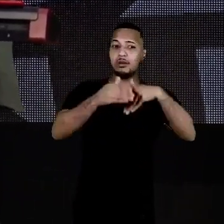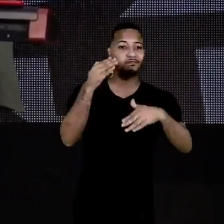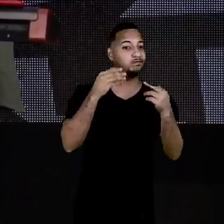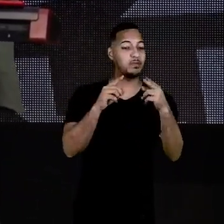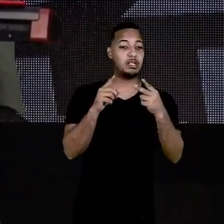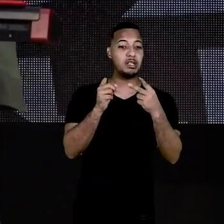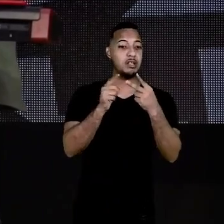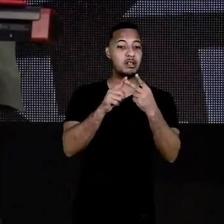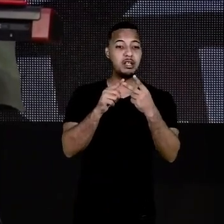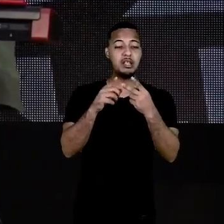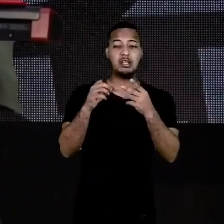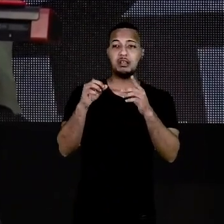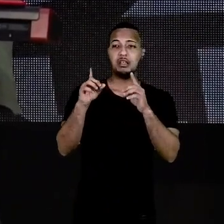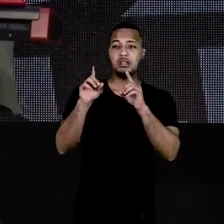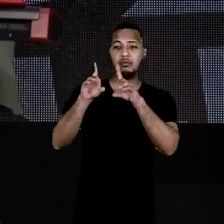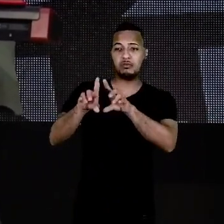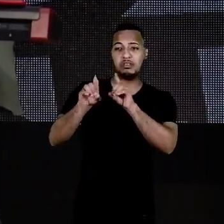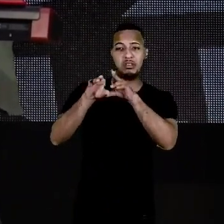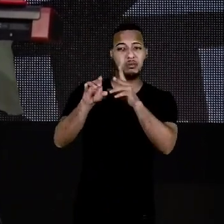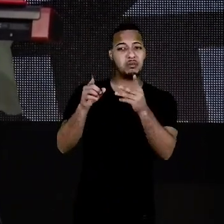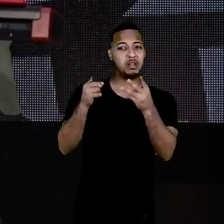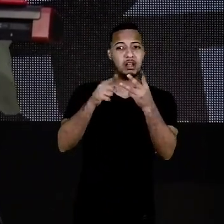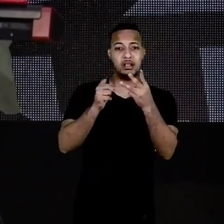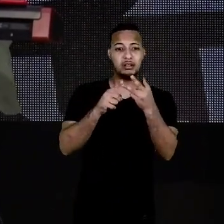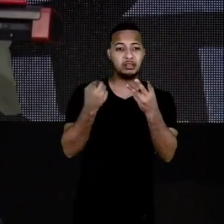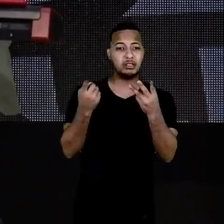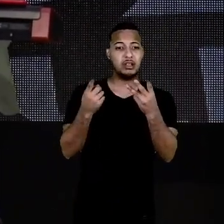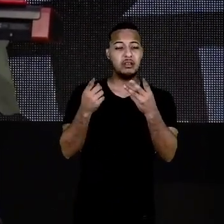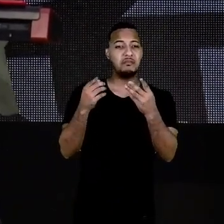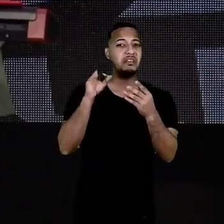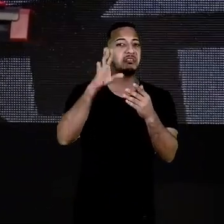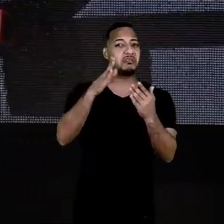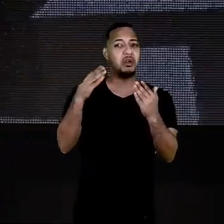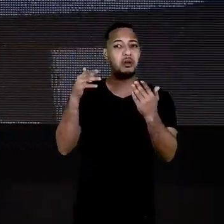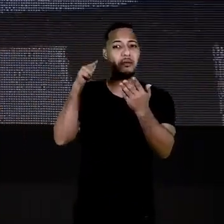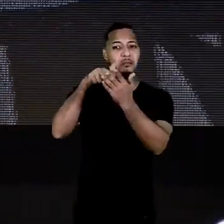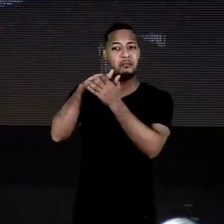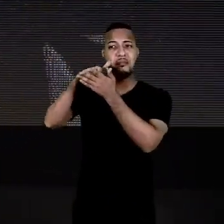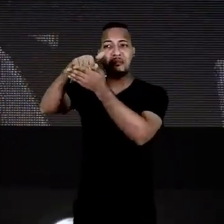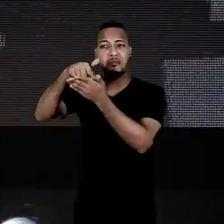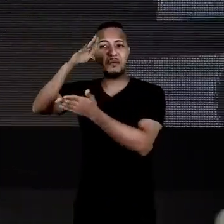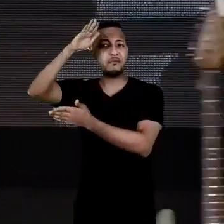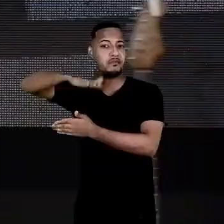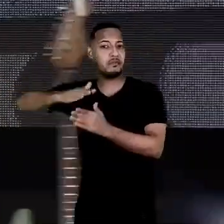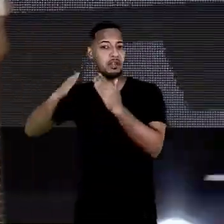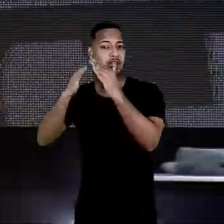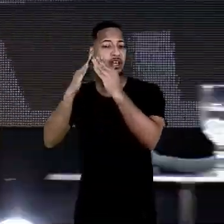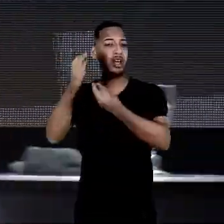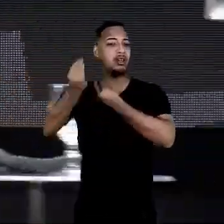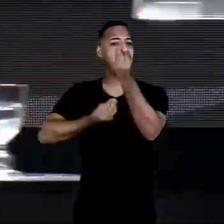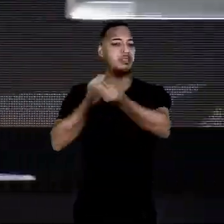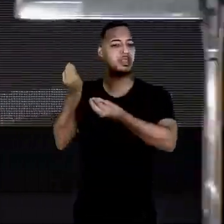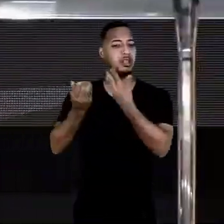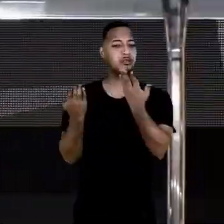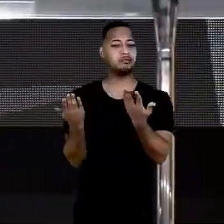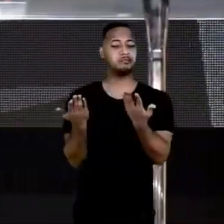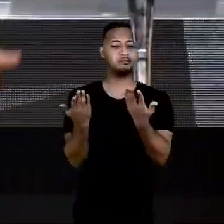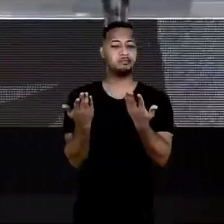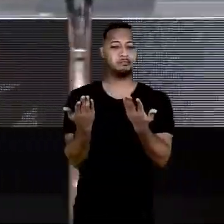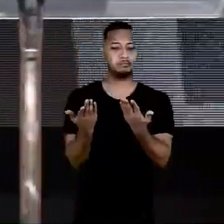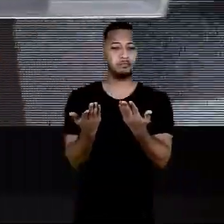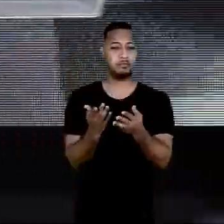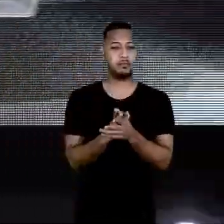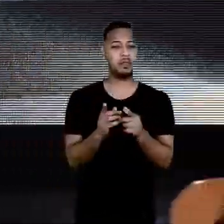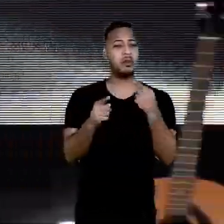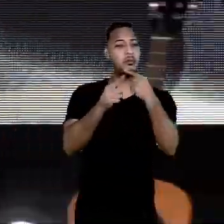GD. Fica trancado numa casa. É isso que Deus quer? Não. Mas por que você não